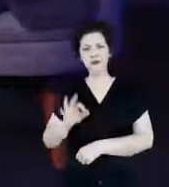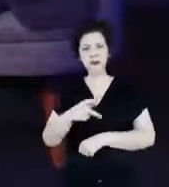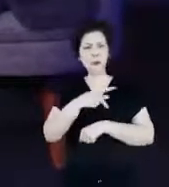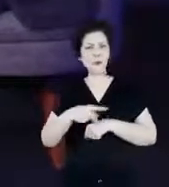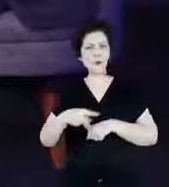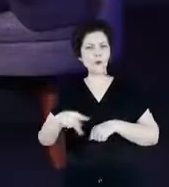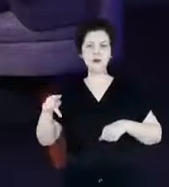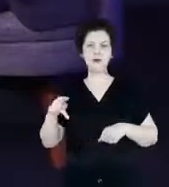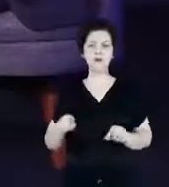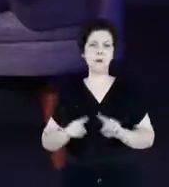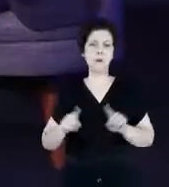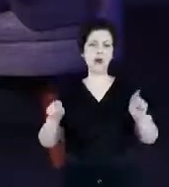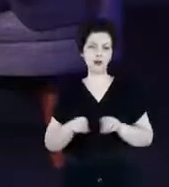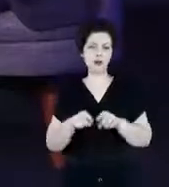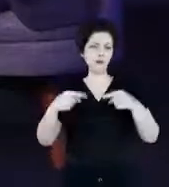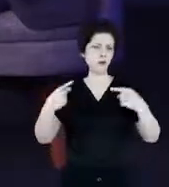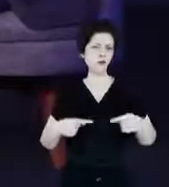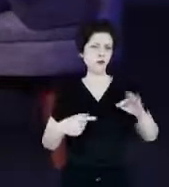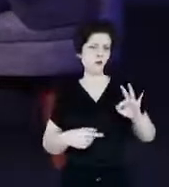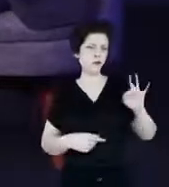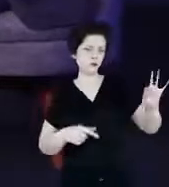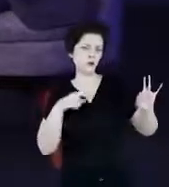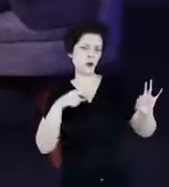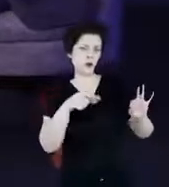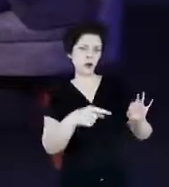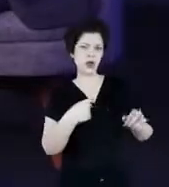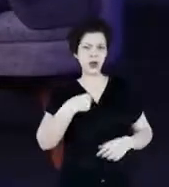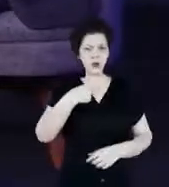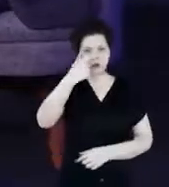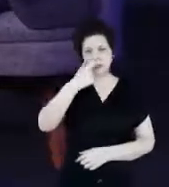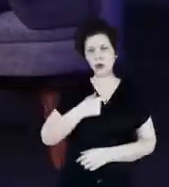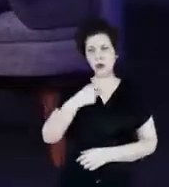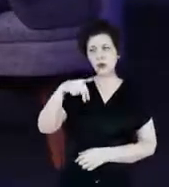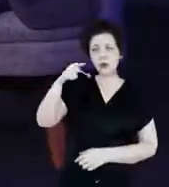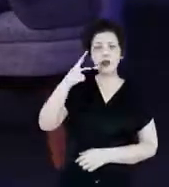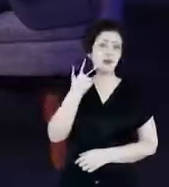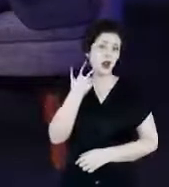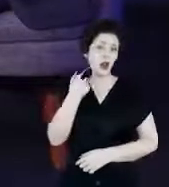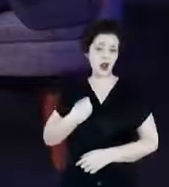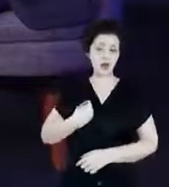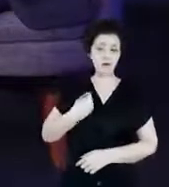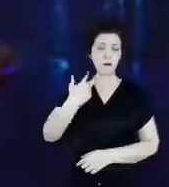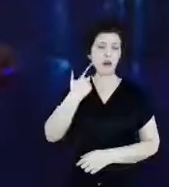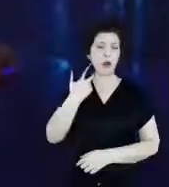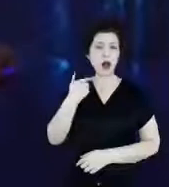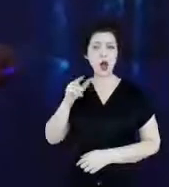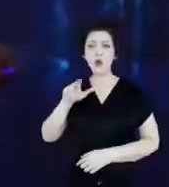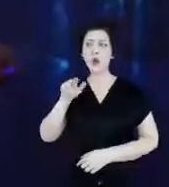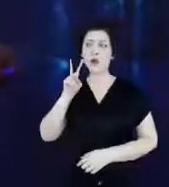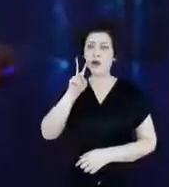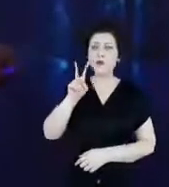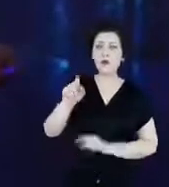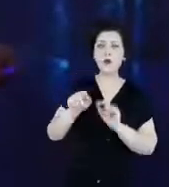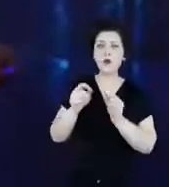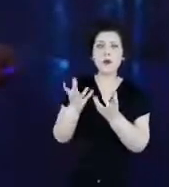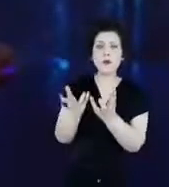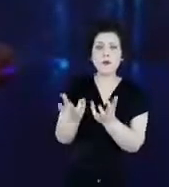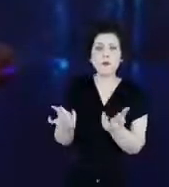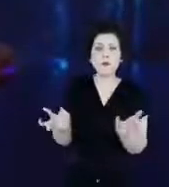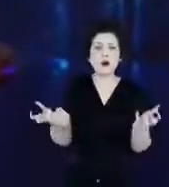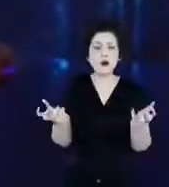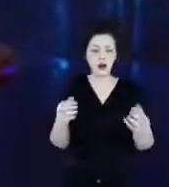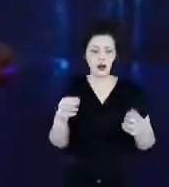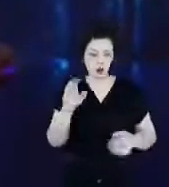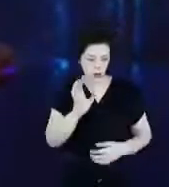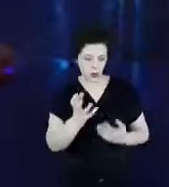mas também pelos desafios do futuro. Porque eu sou do Nordeste, sou do Ceará, e nunca tinha ouvido falar em seca no Sul. E pela primeira